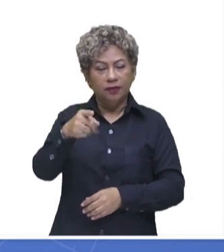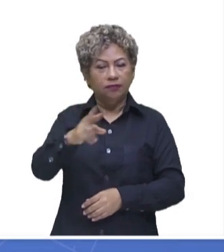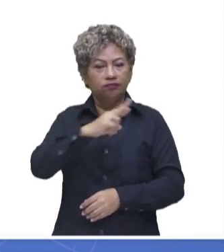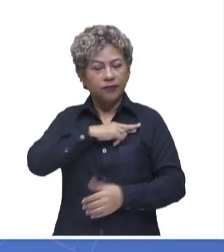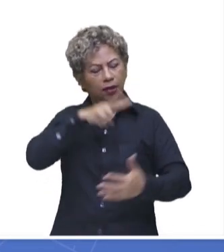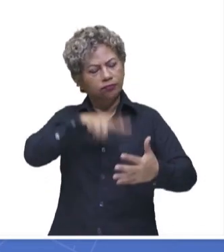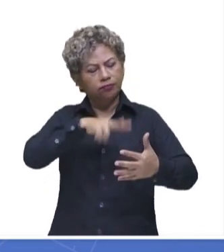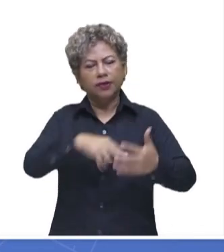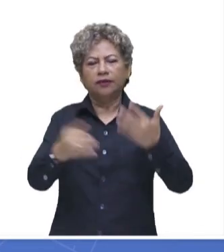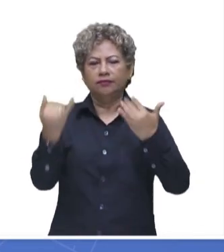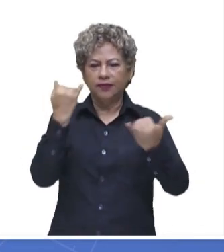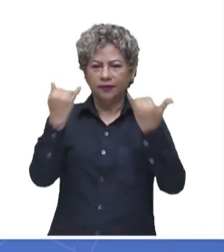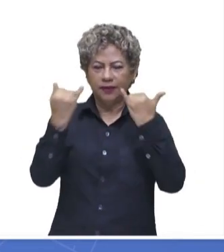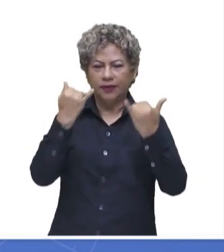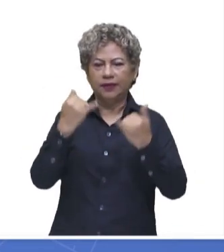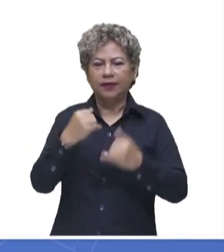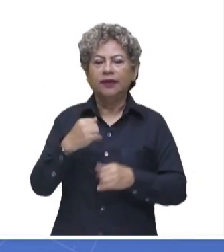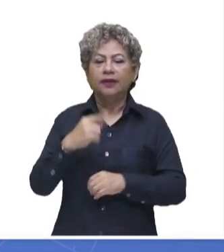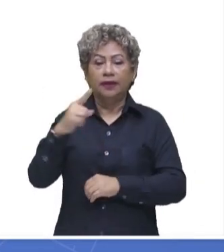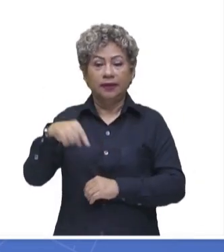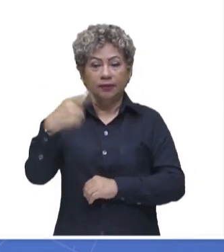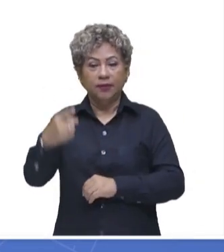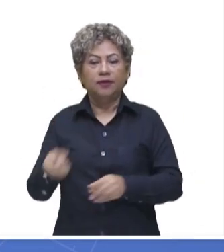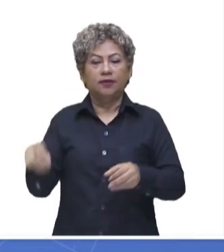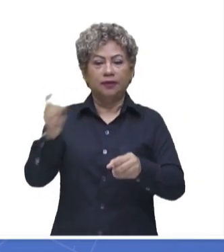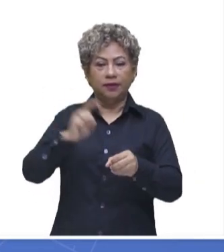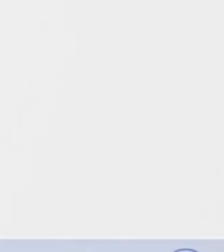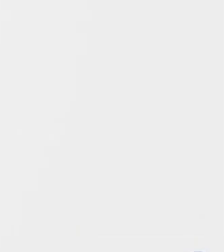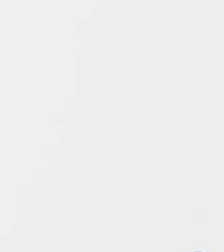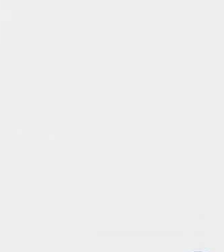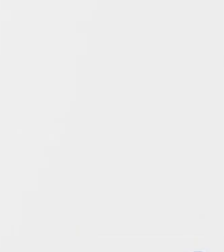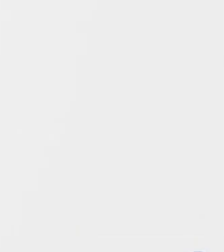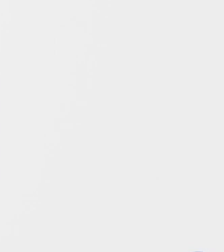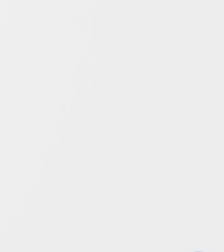e daqui a pouco a gente retorna para fazer os comentários. Até mais!